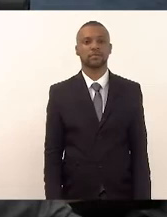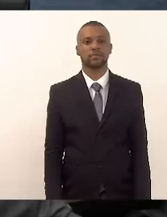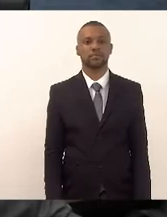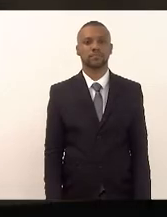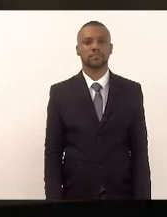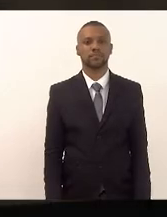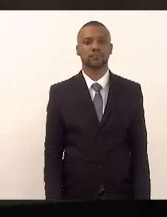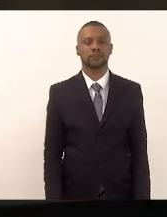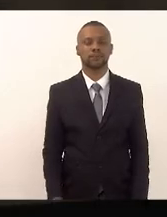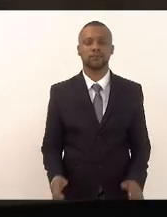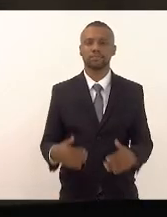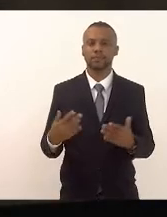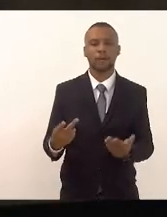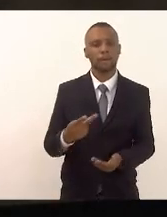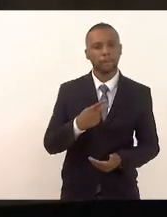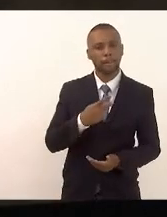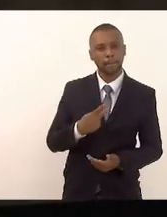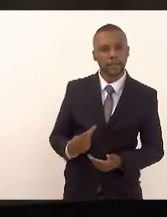Senhor presidente,